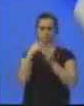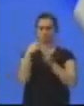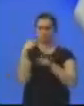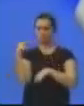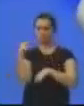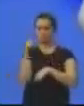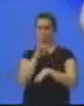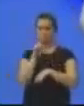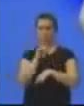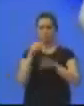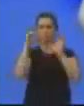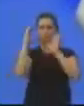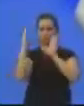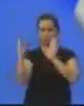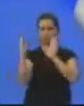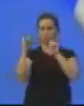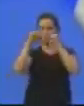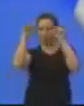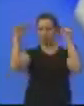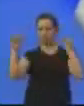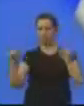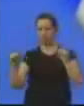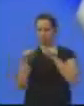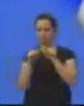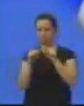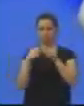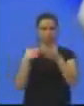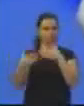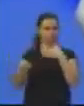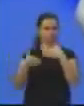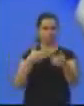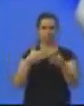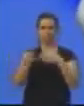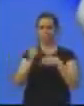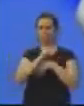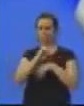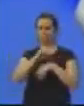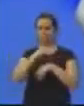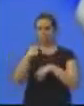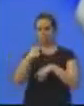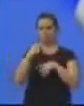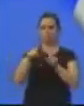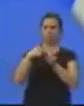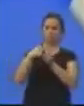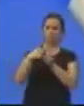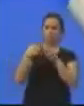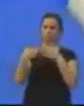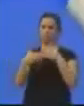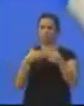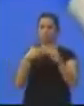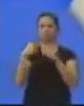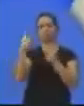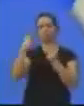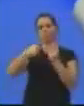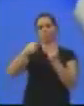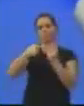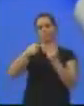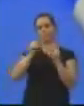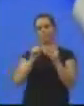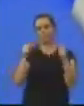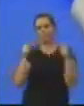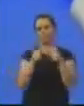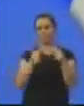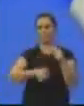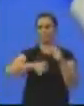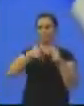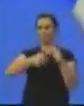porque eu tenho um quadrado do lado de fora. Então, o número seja positivo ou negativo, ao quadrado deu positivo. Então, o limite pela direita